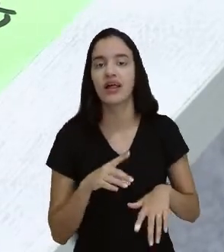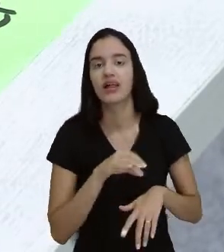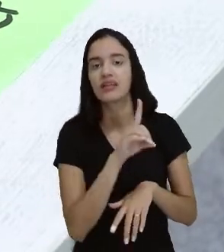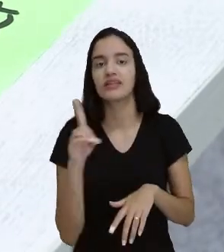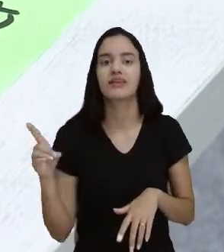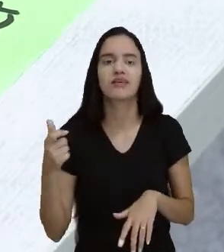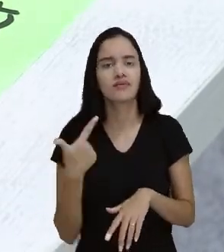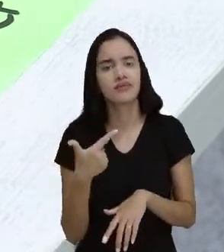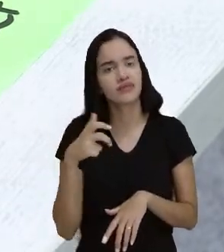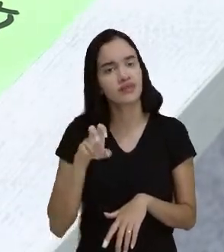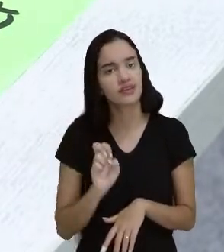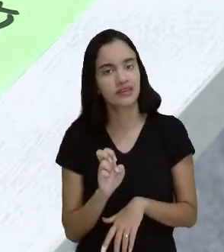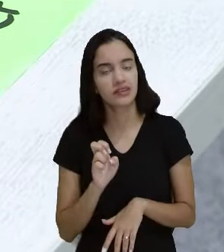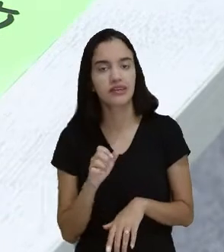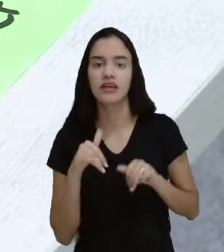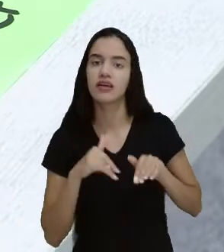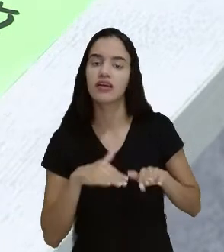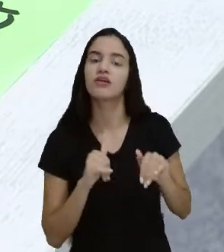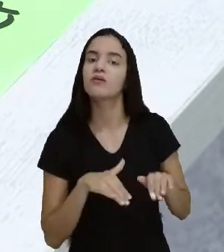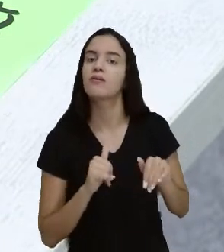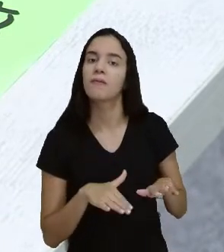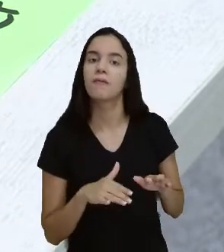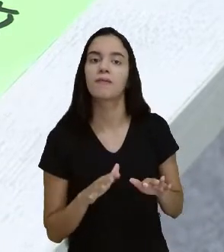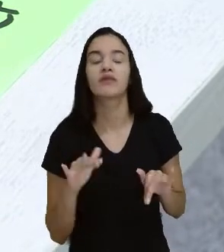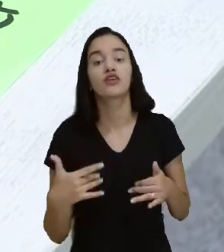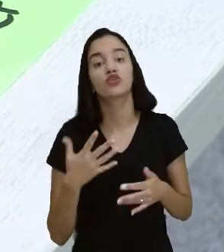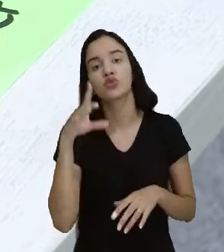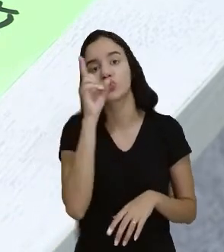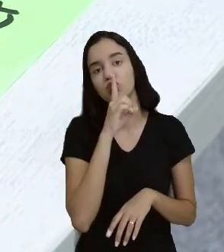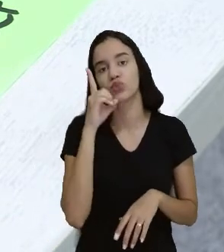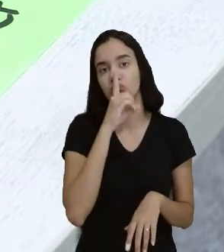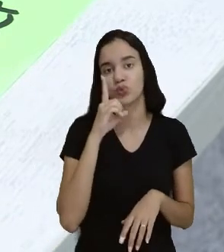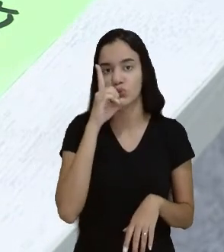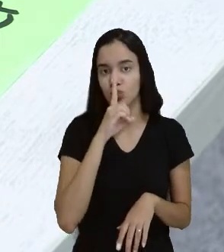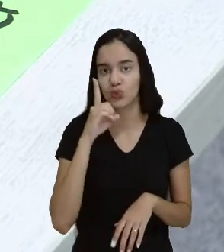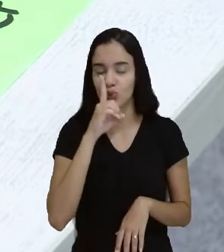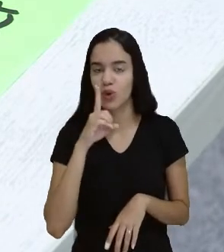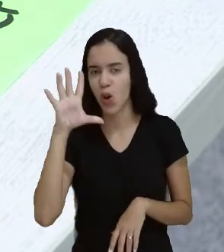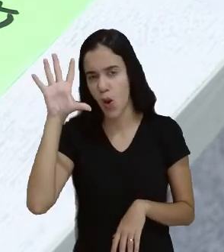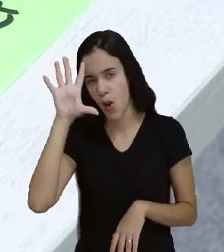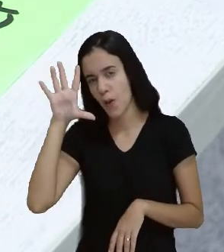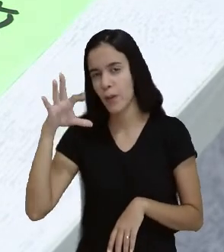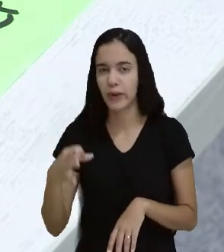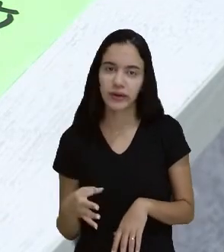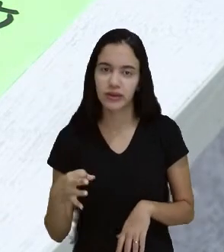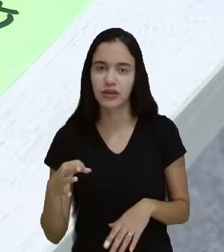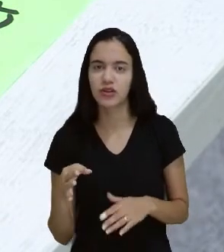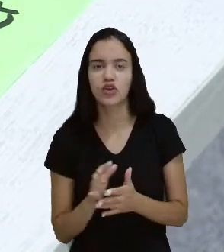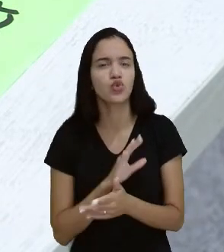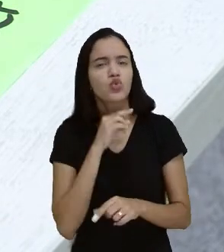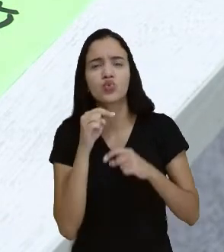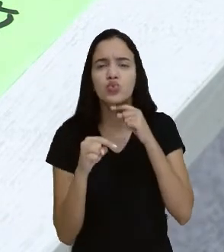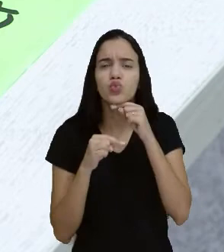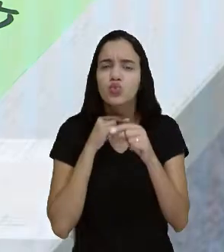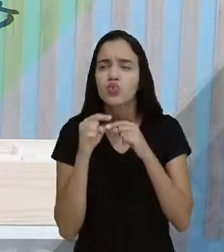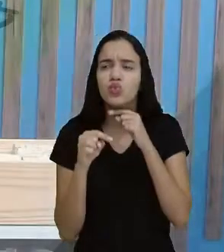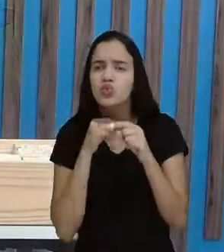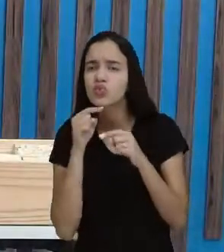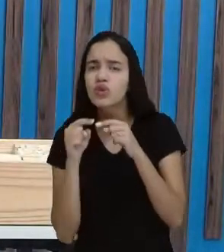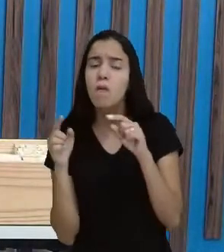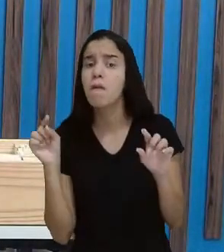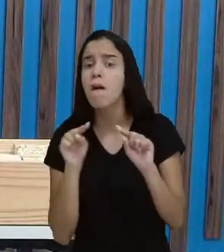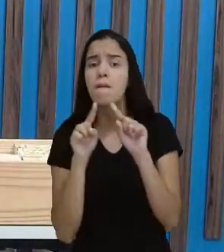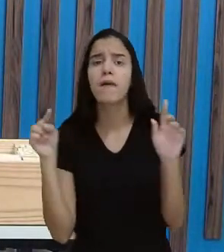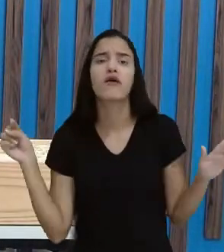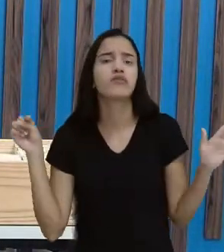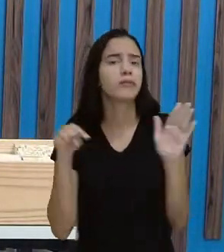né, de setembro, que será em um domingo. Compreenderam? Alguma dúvida? Mas eu vou perguntar